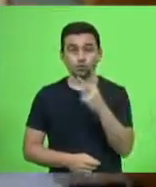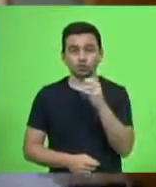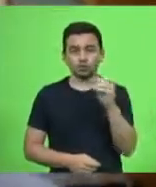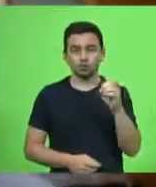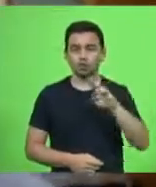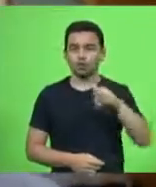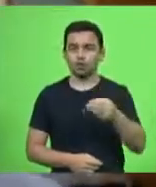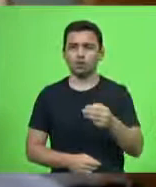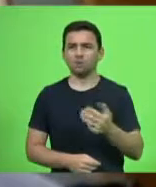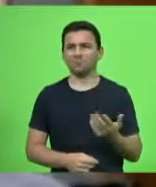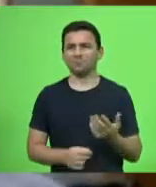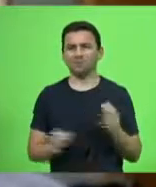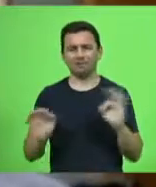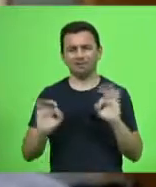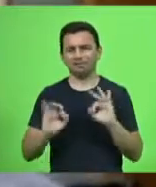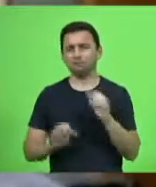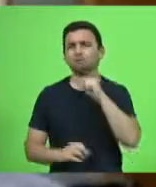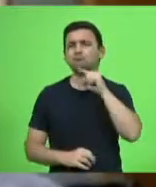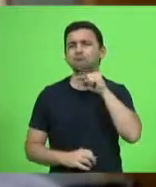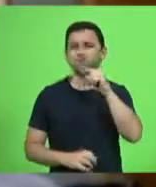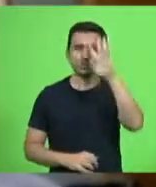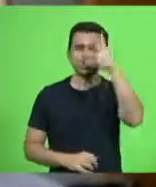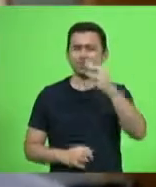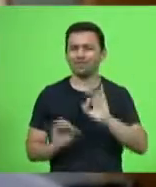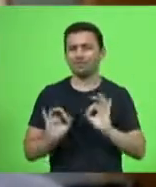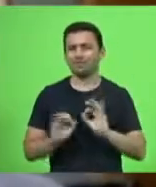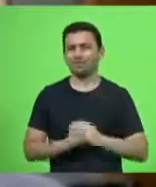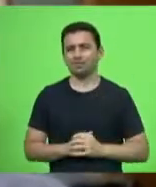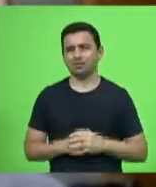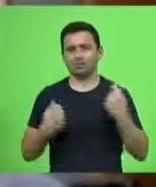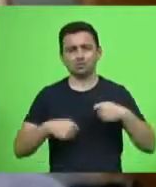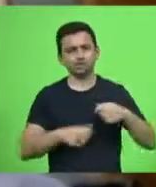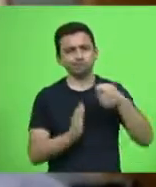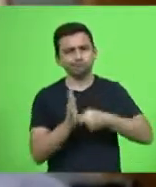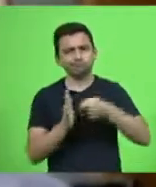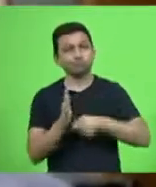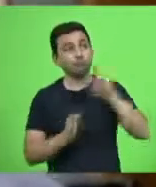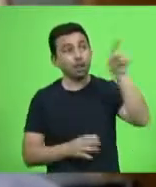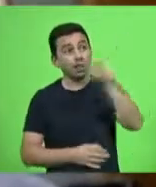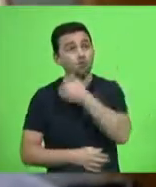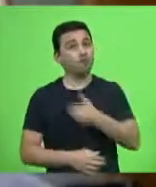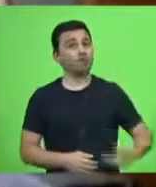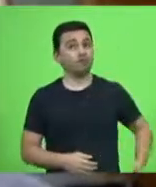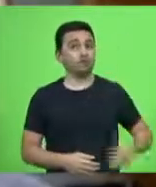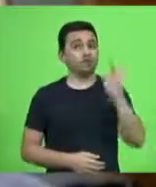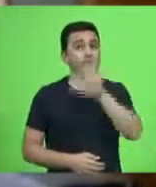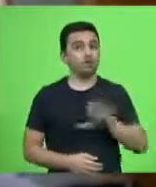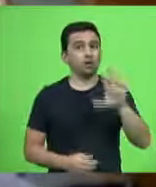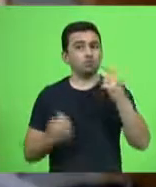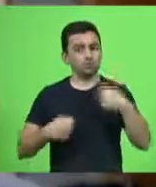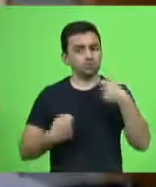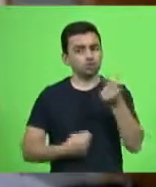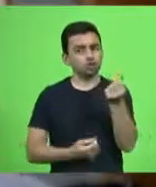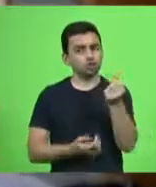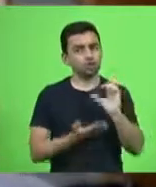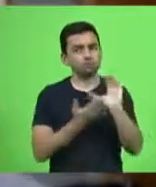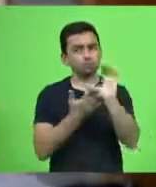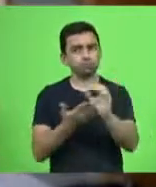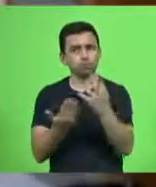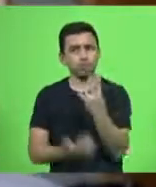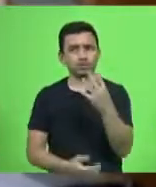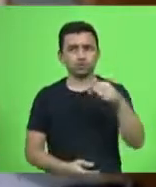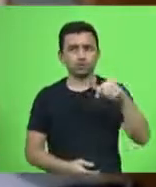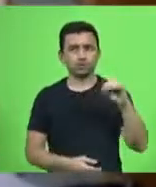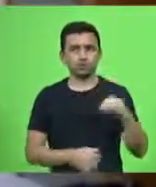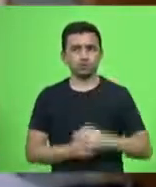não vai resolver nada. Nós temos que cobrar do governo federal que tenha recursos para 470, meu Deus.